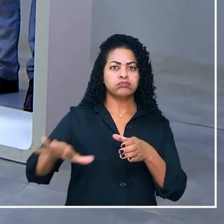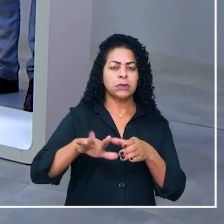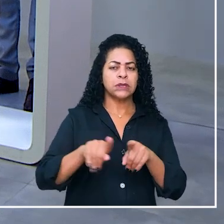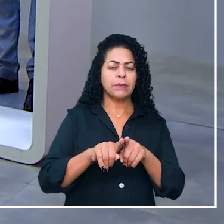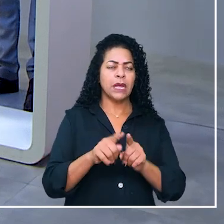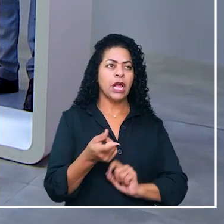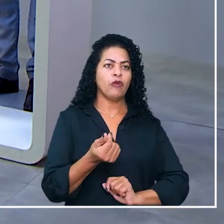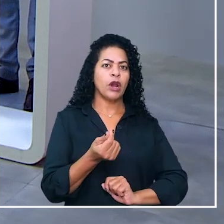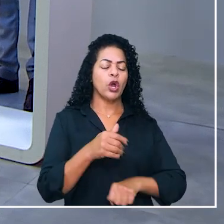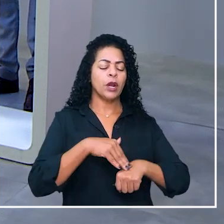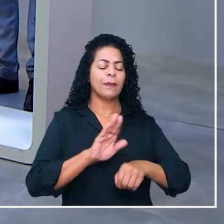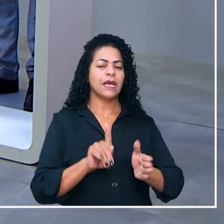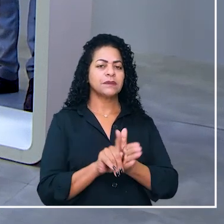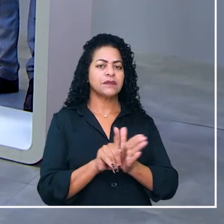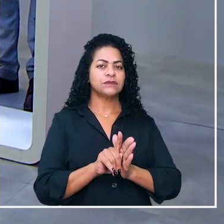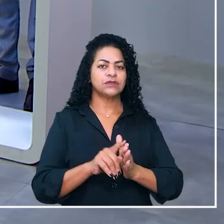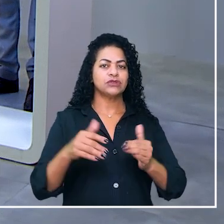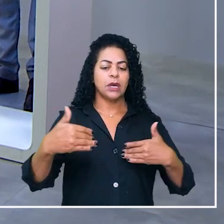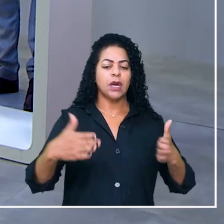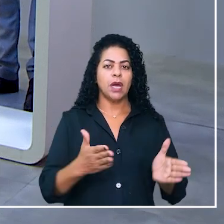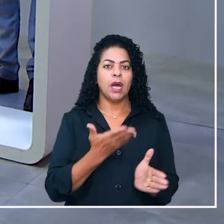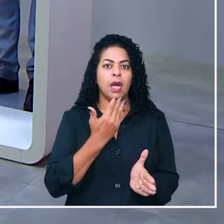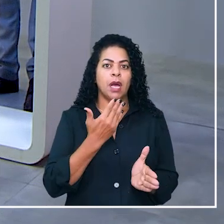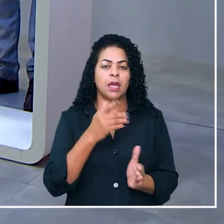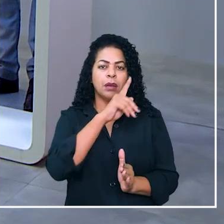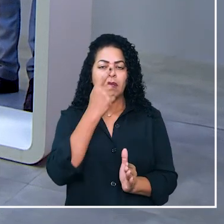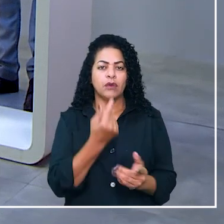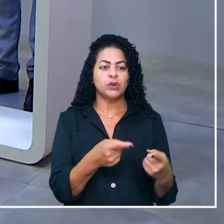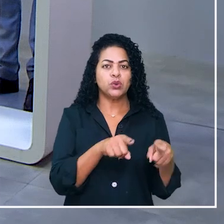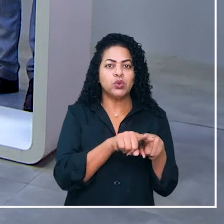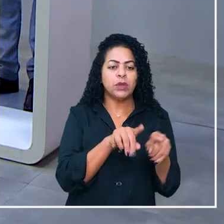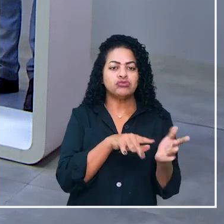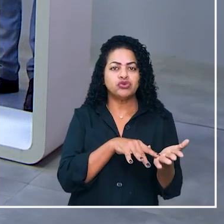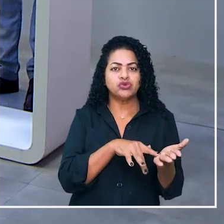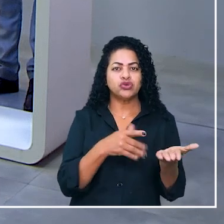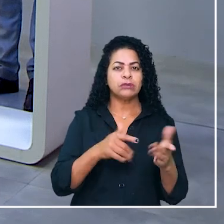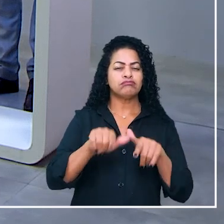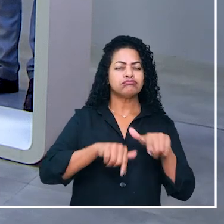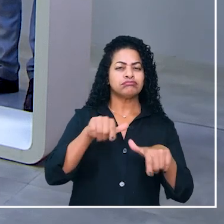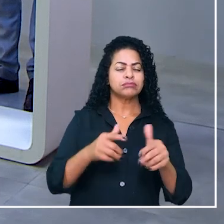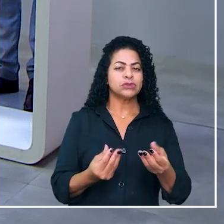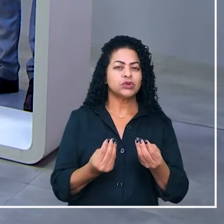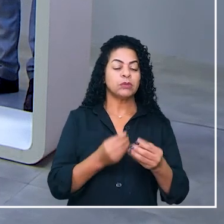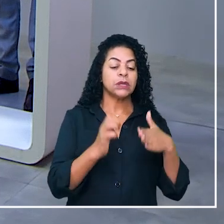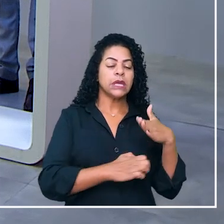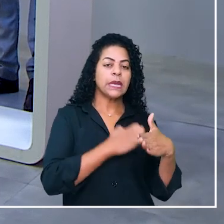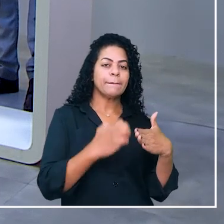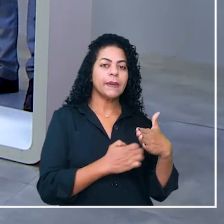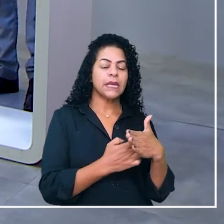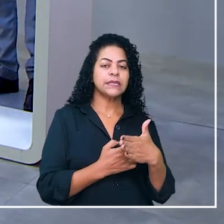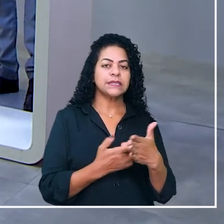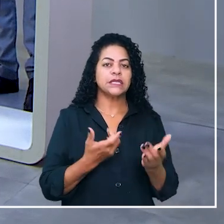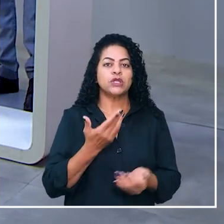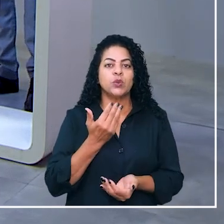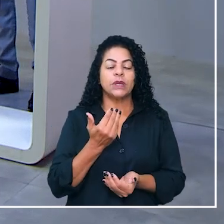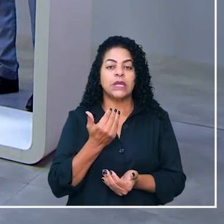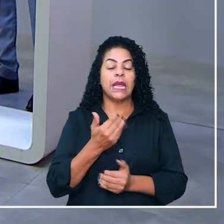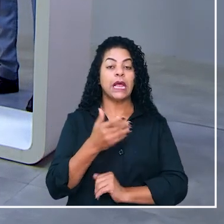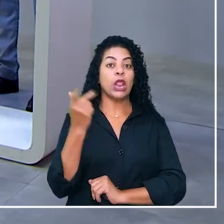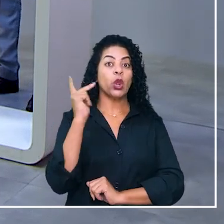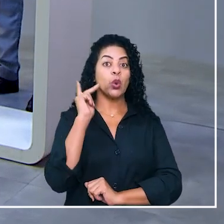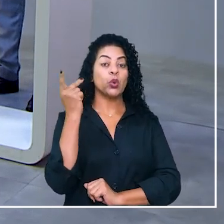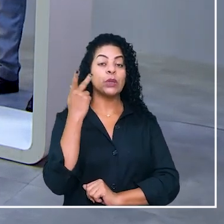que estipulava valores maiores de cesta básica para associados do Sindicato dos Trabalhadores nas empresas de refeições do